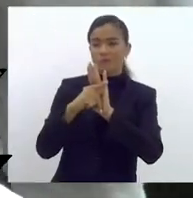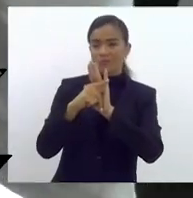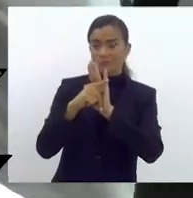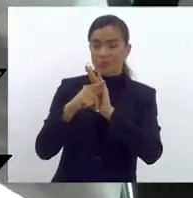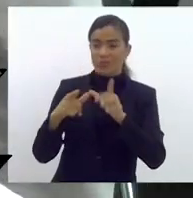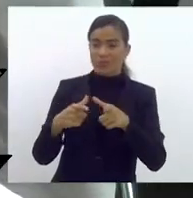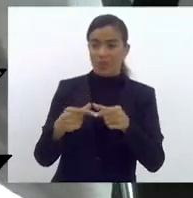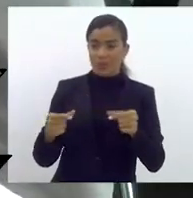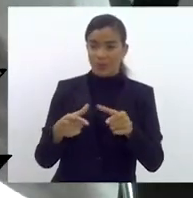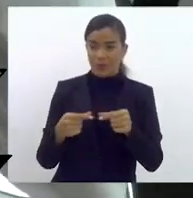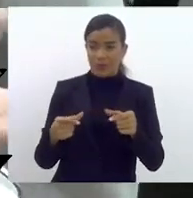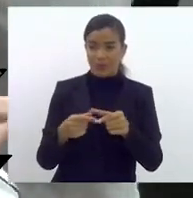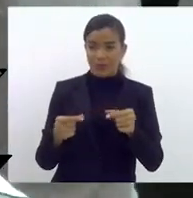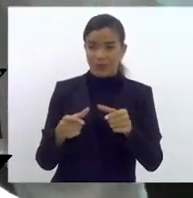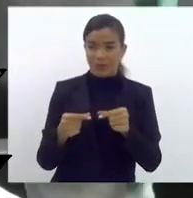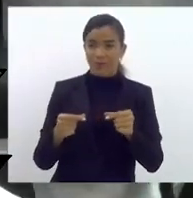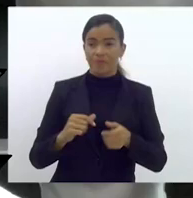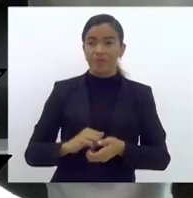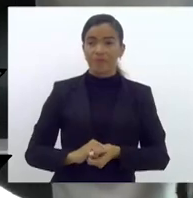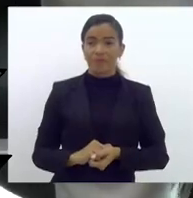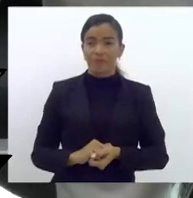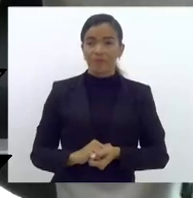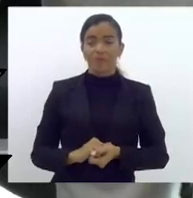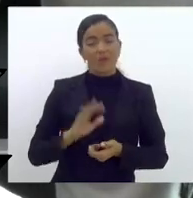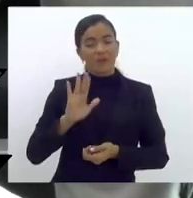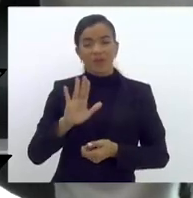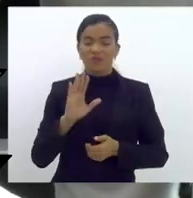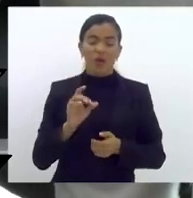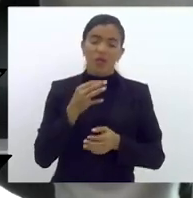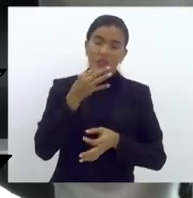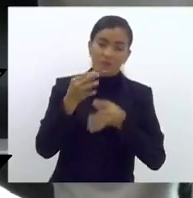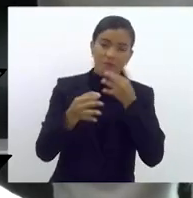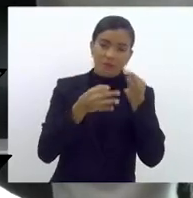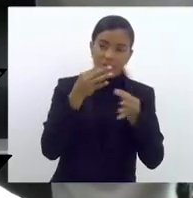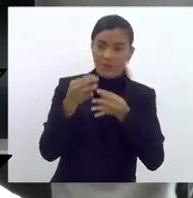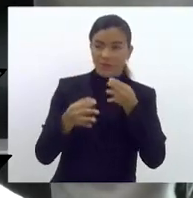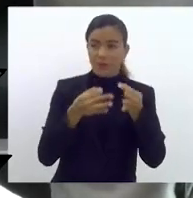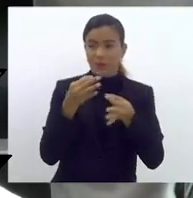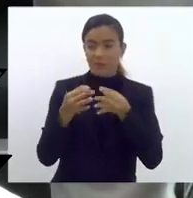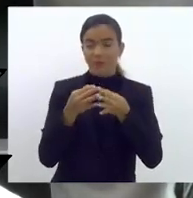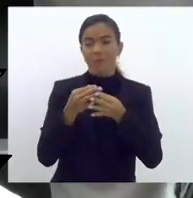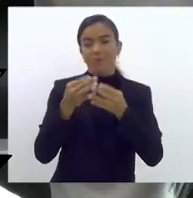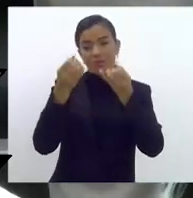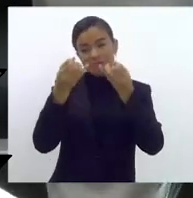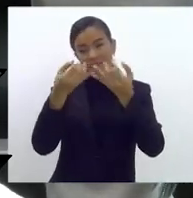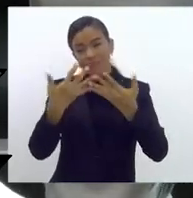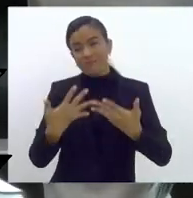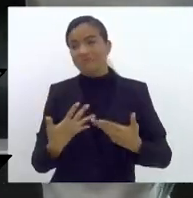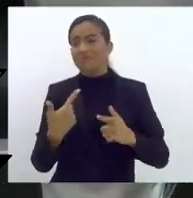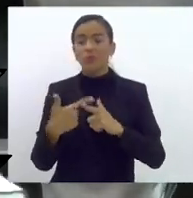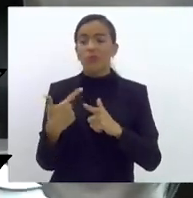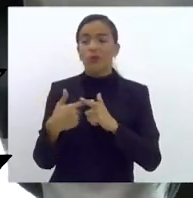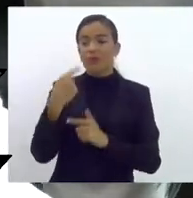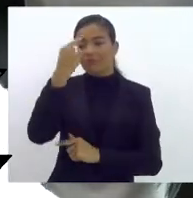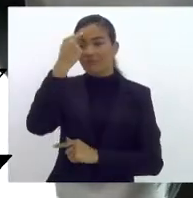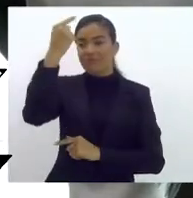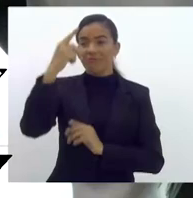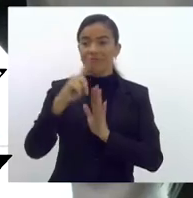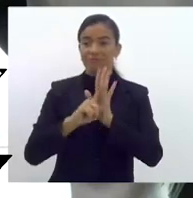japonesa então eram só essas as minhas colocações né para justificar que a nossa